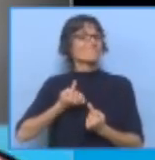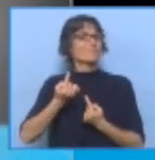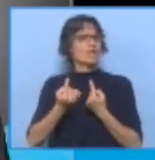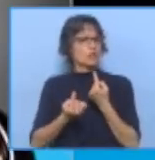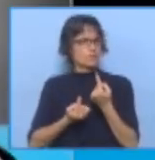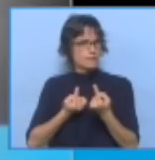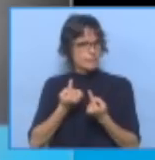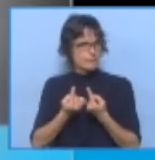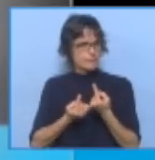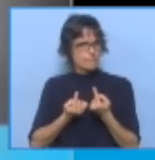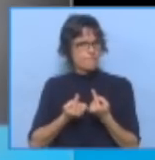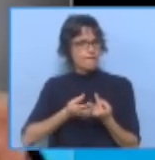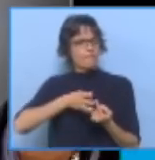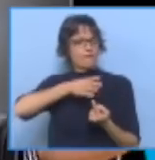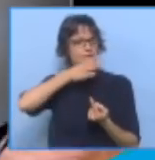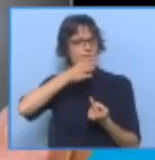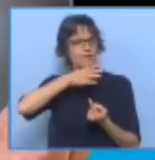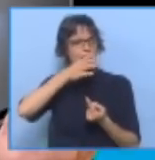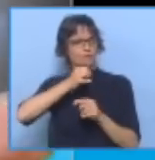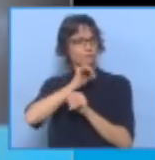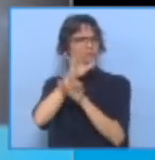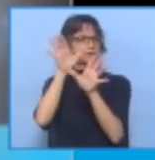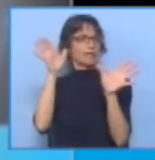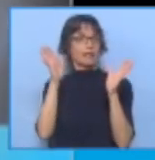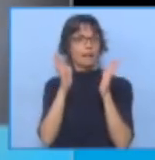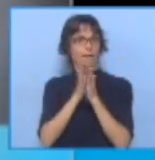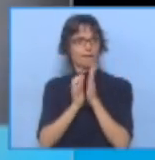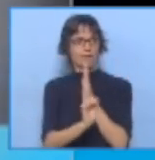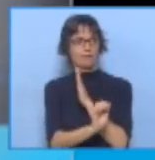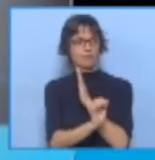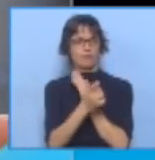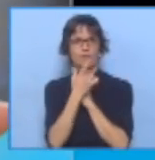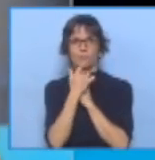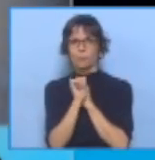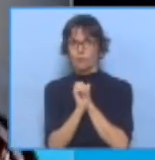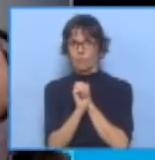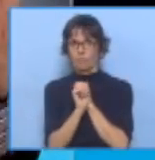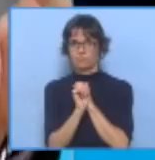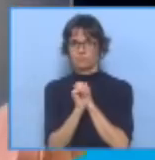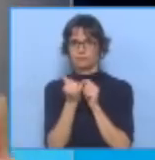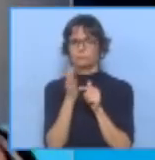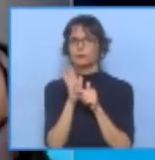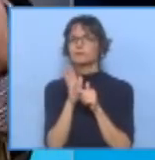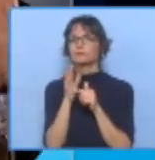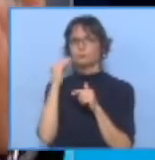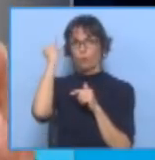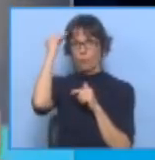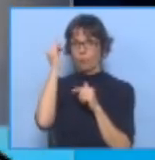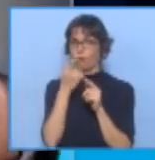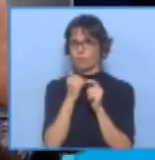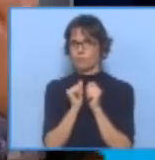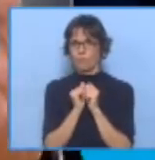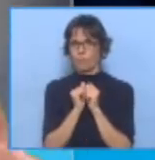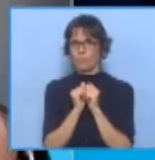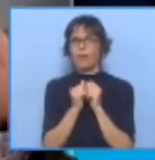exprimir publicamente a sua fé. Por exemplo, em Marrocos não é possível, quer dizer, são tolerados, os frades